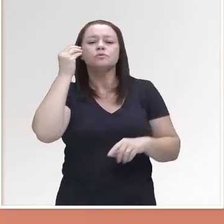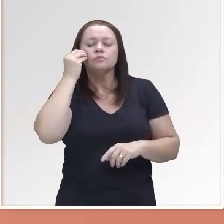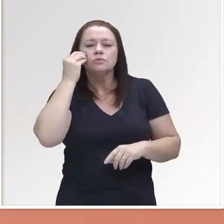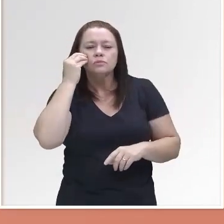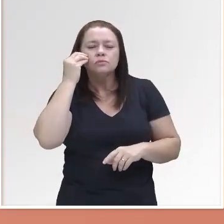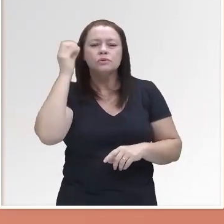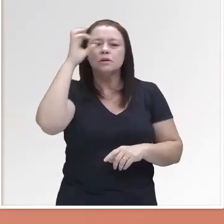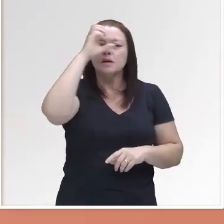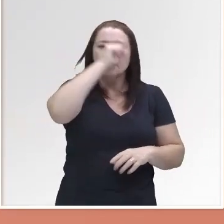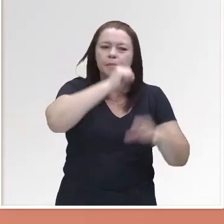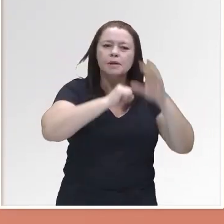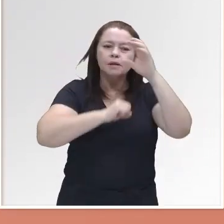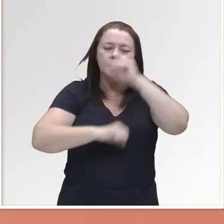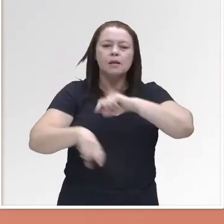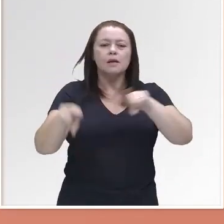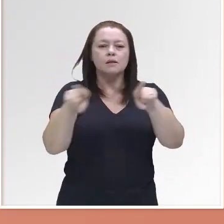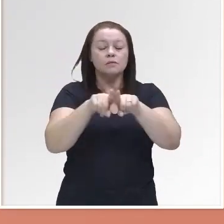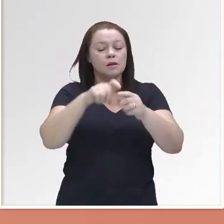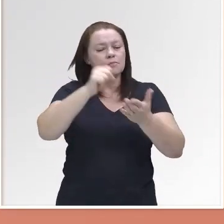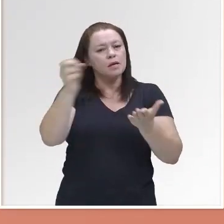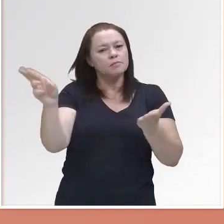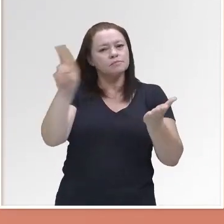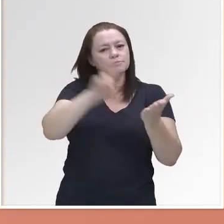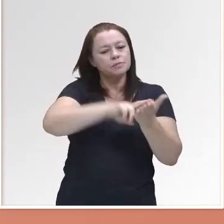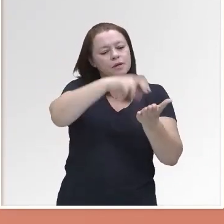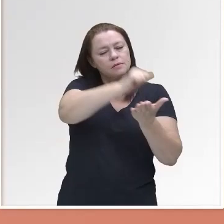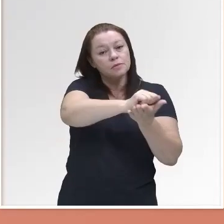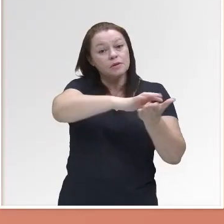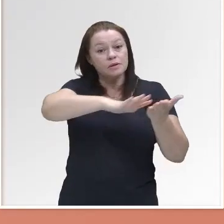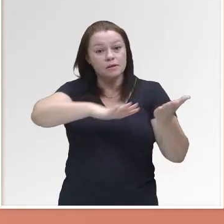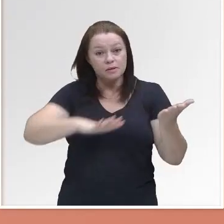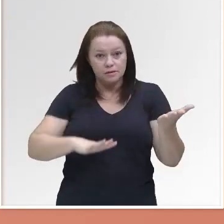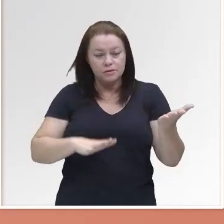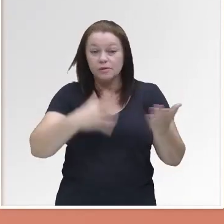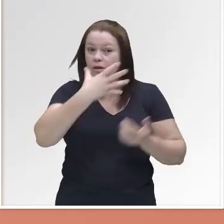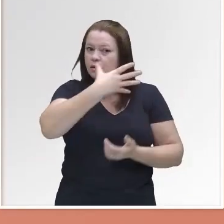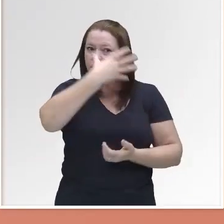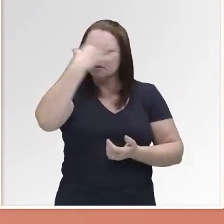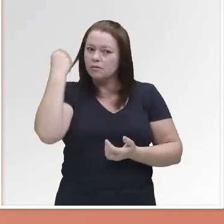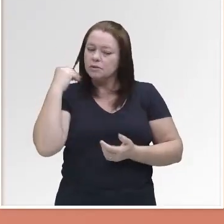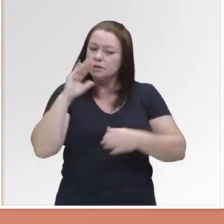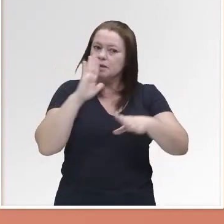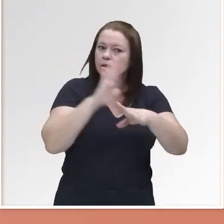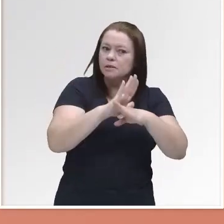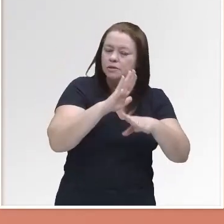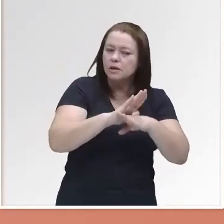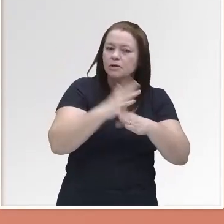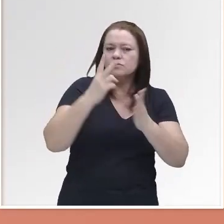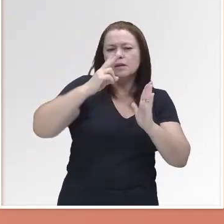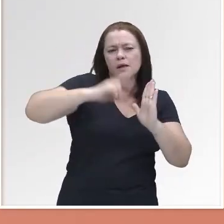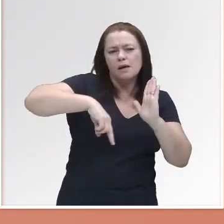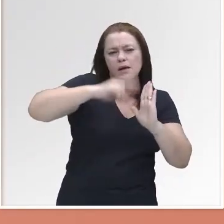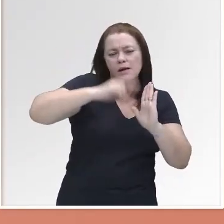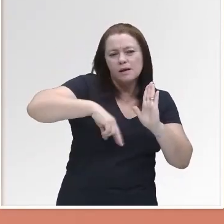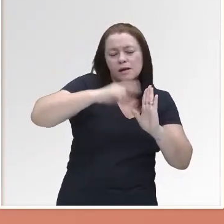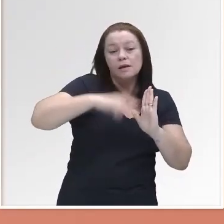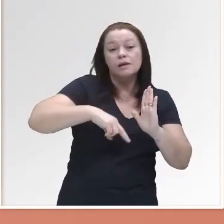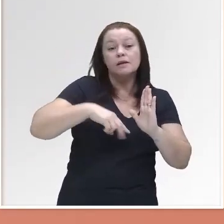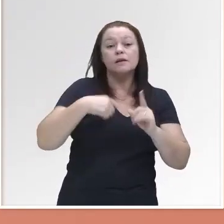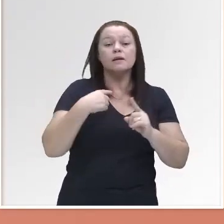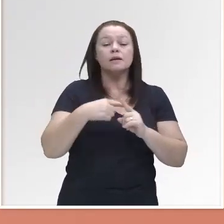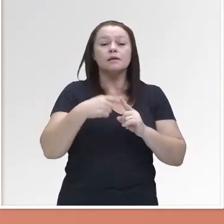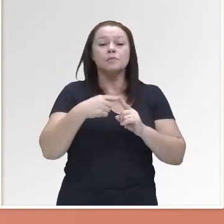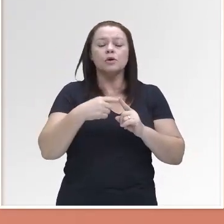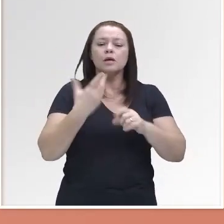esteja fazendo as atividades. Não esqueça de estar ajudando ele a fazer as leituras, para que, como